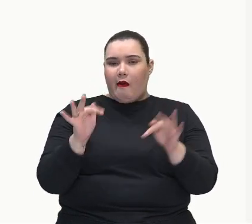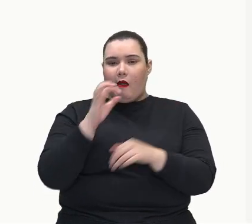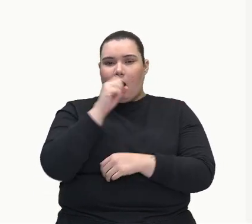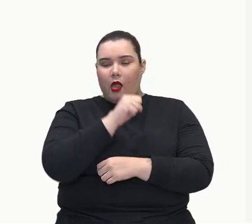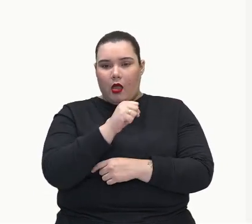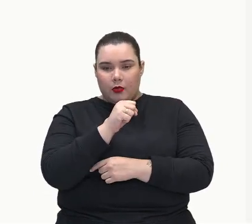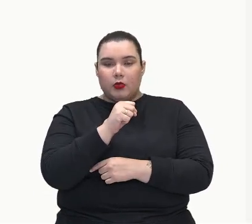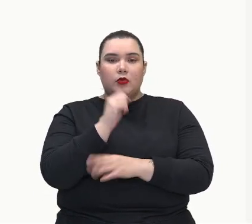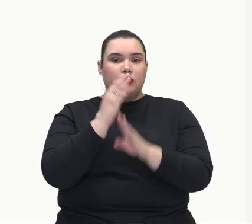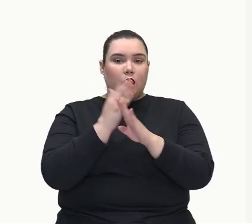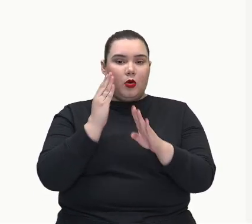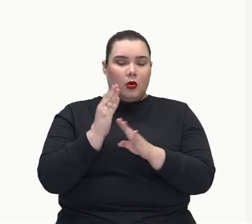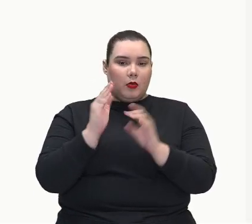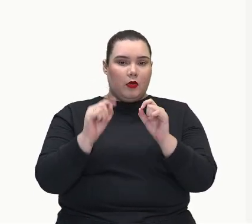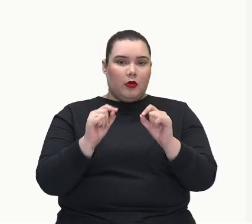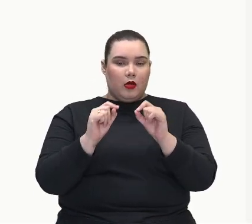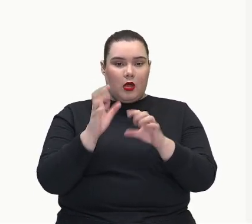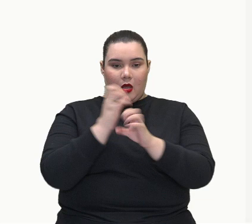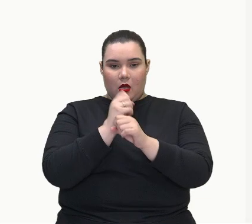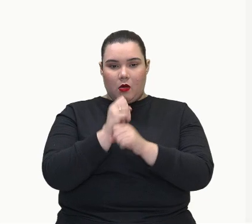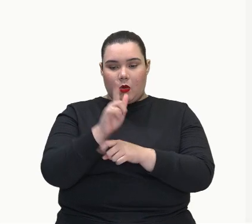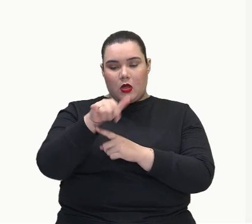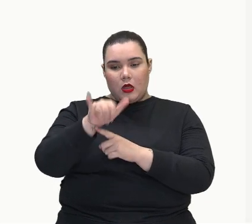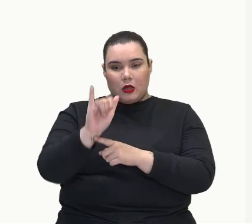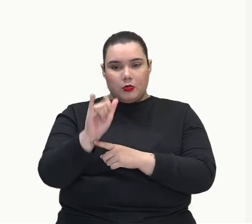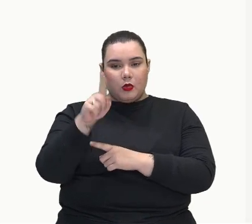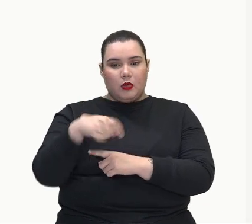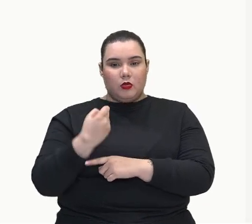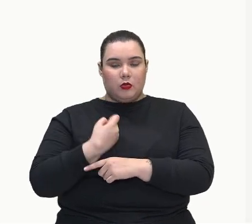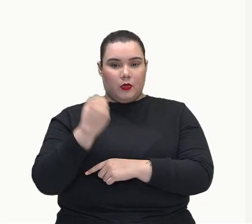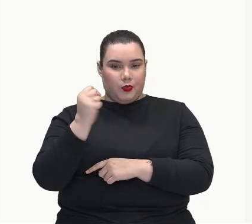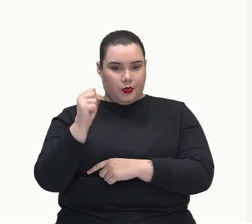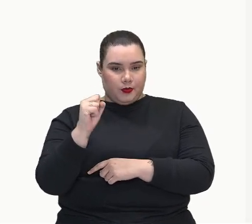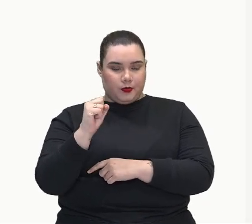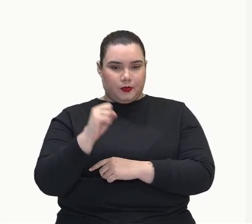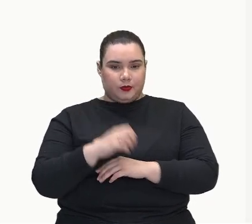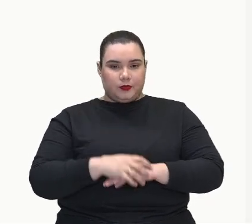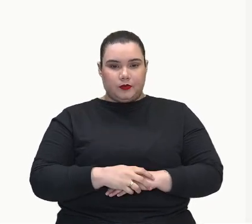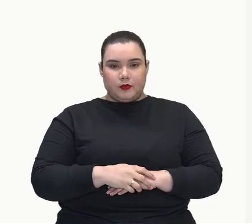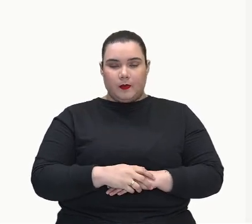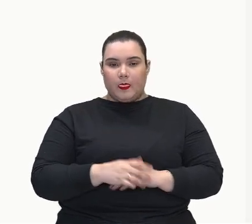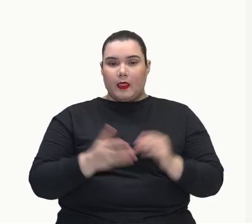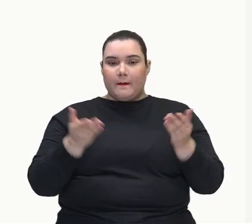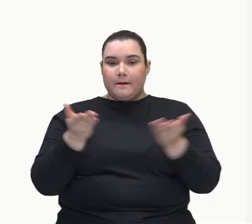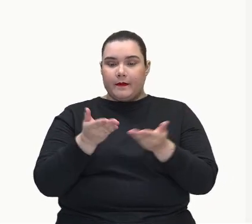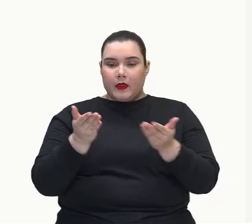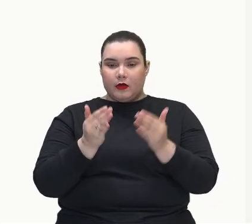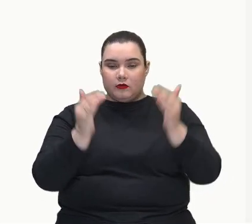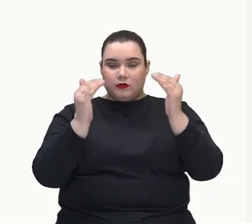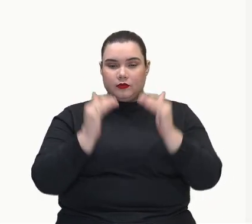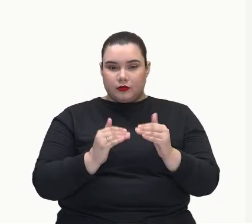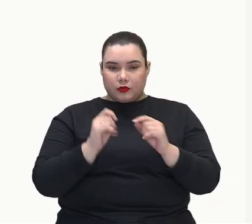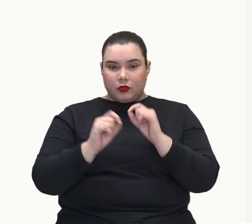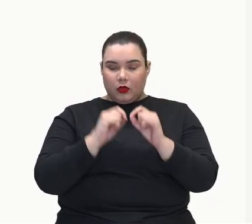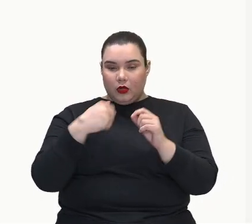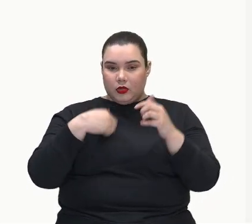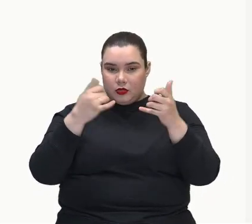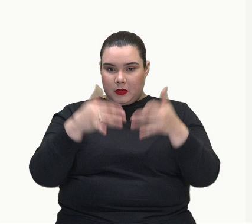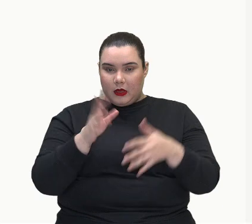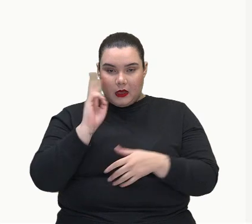gente consegue calcular o valor de y. Agora, a gente tem aquela relação, como eu falei,